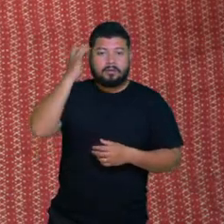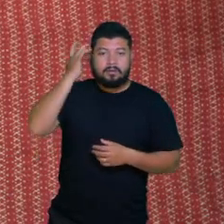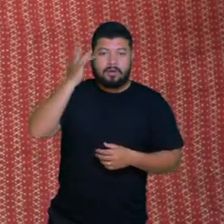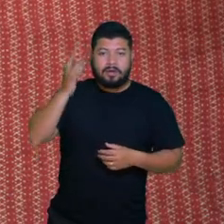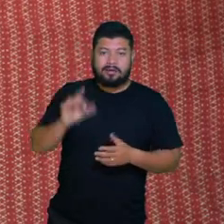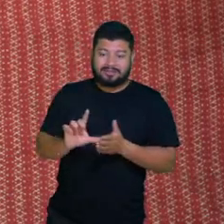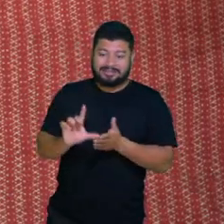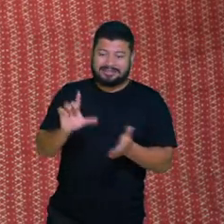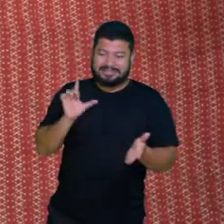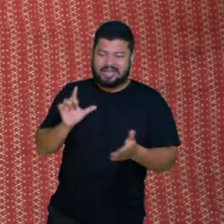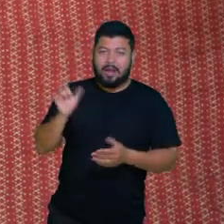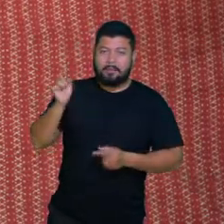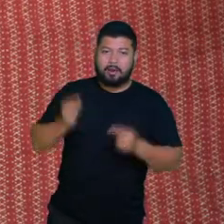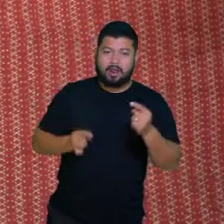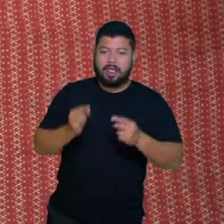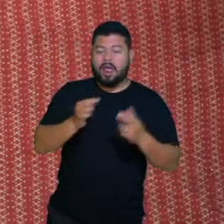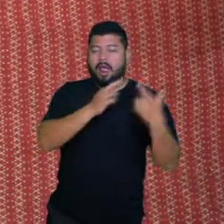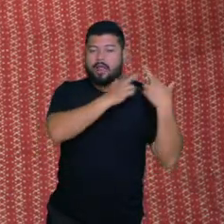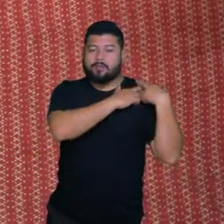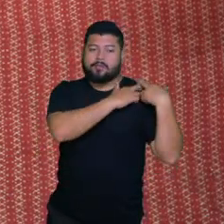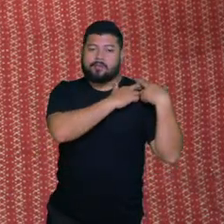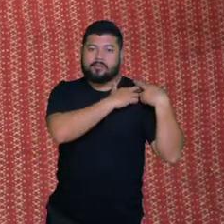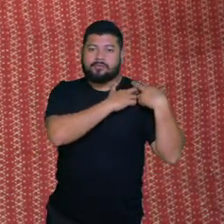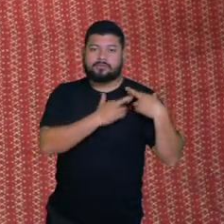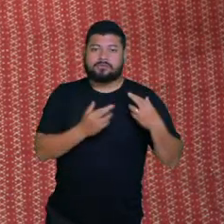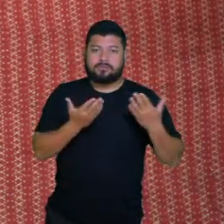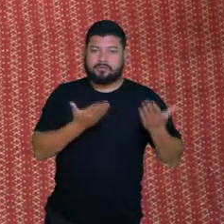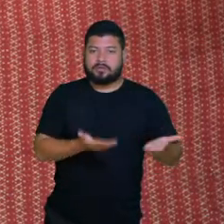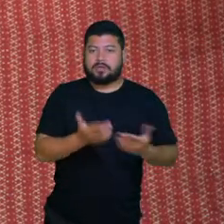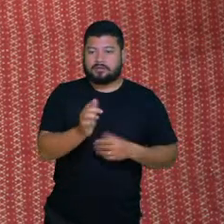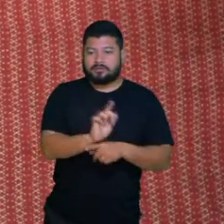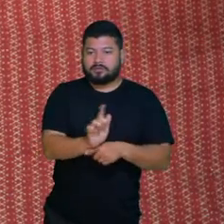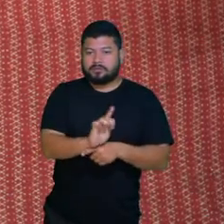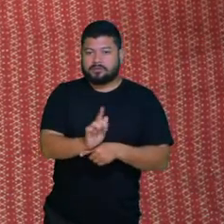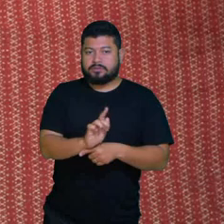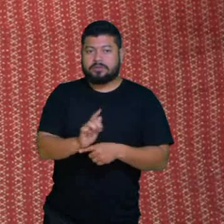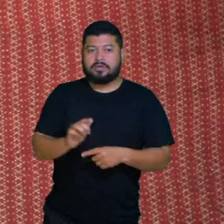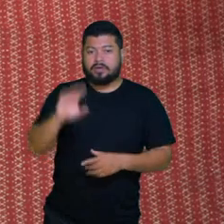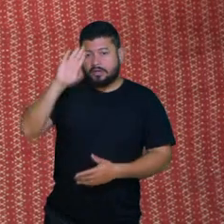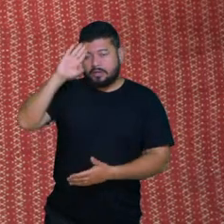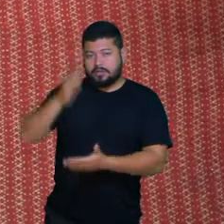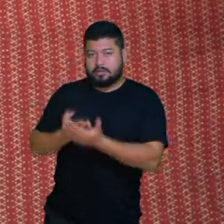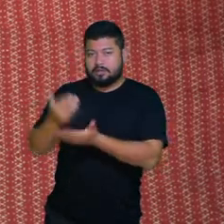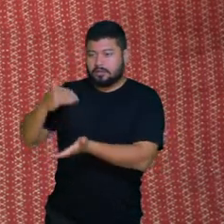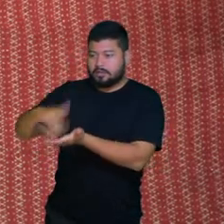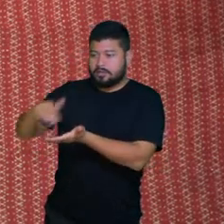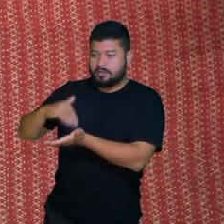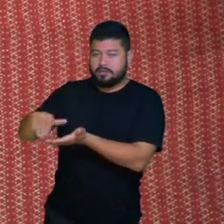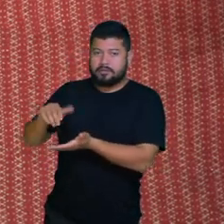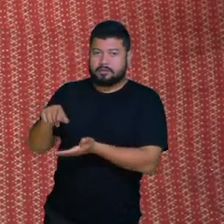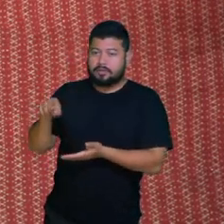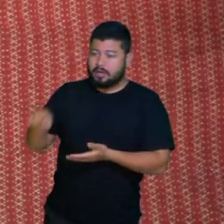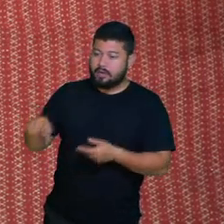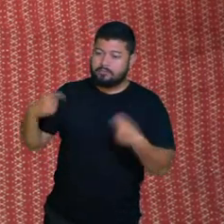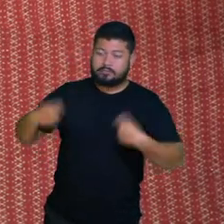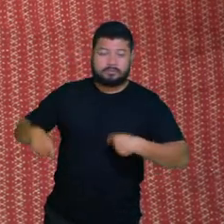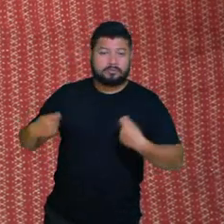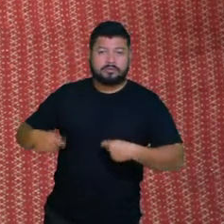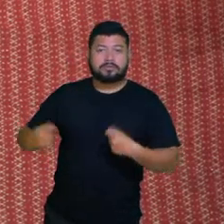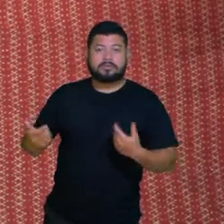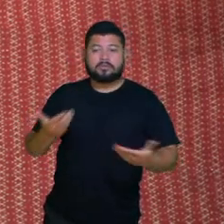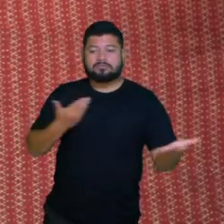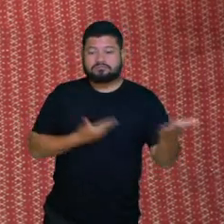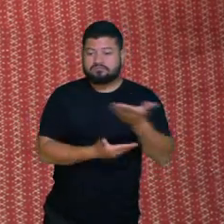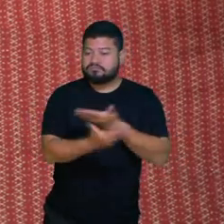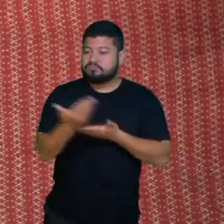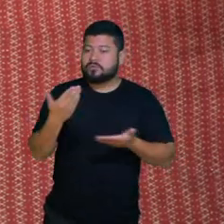também deixar essa responsabilidade com os nossos gestores acredito que a secretaria Sim ela tem que dialogar com as